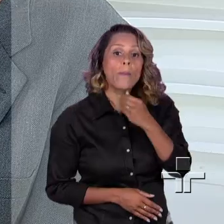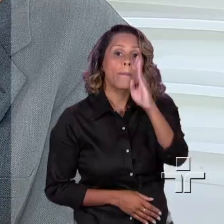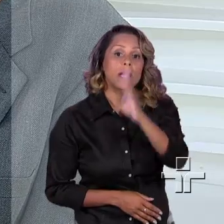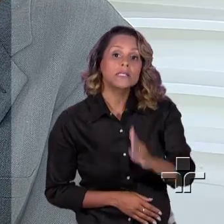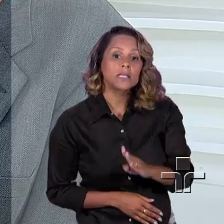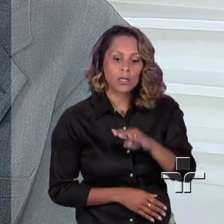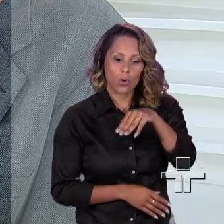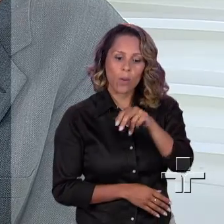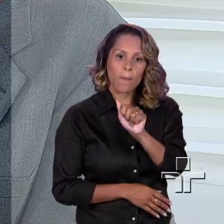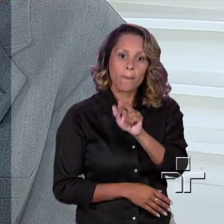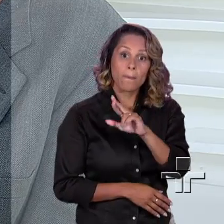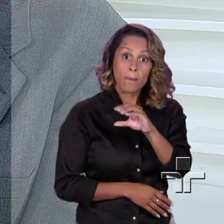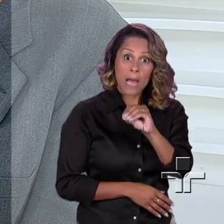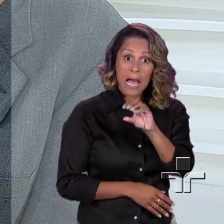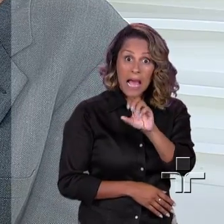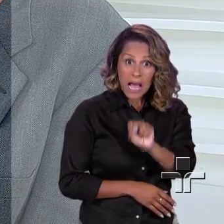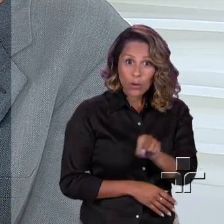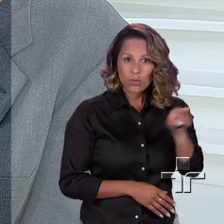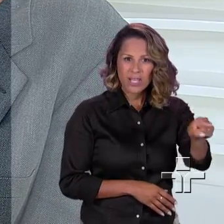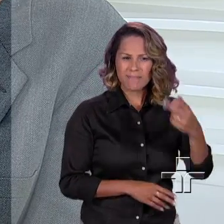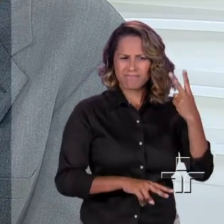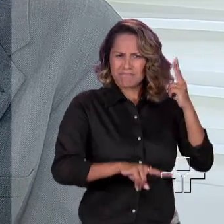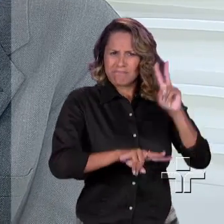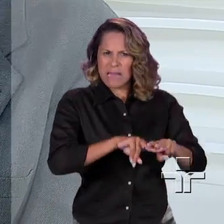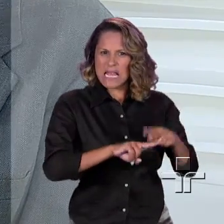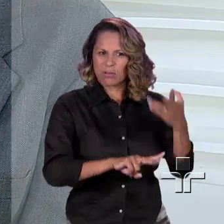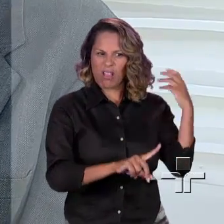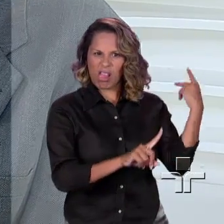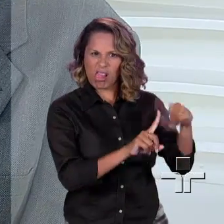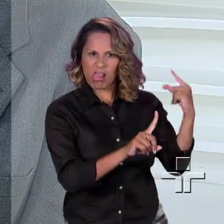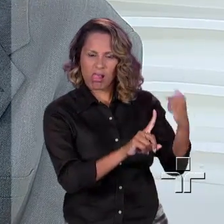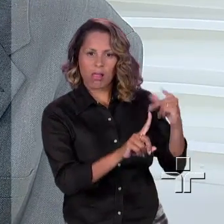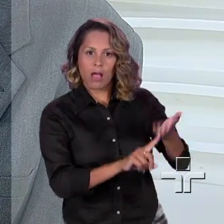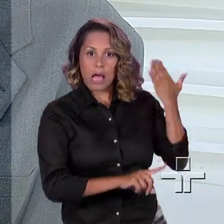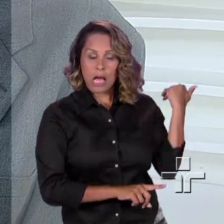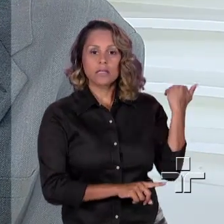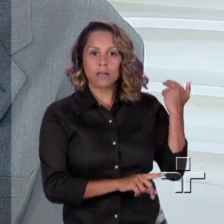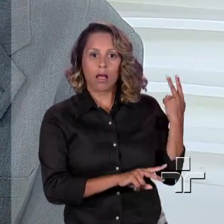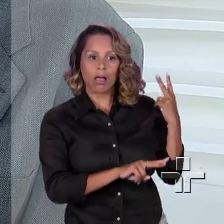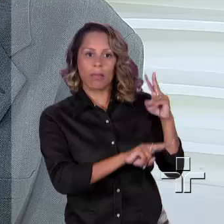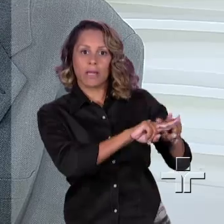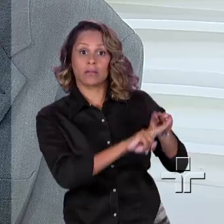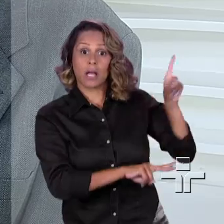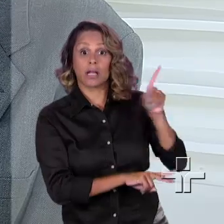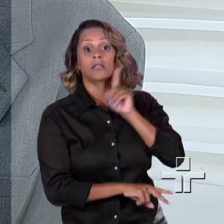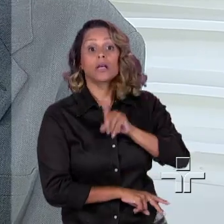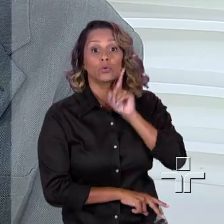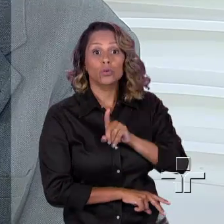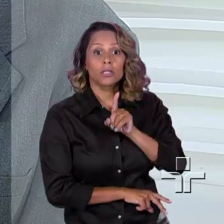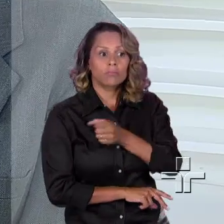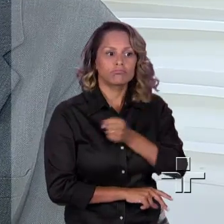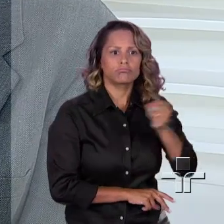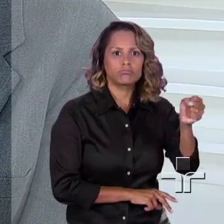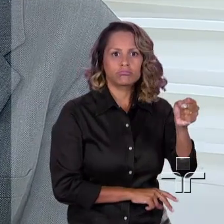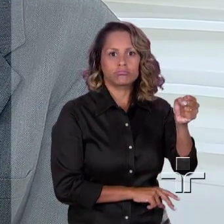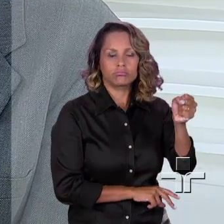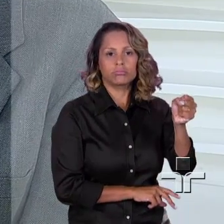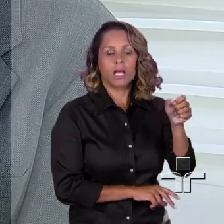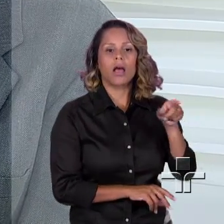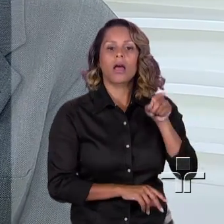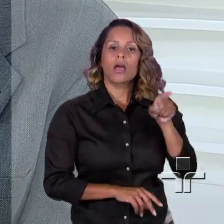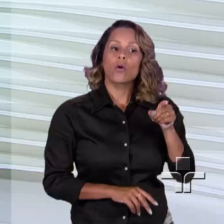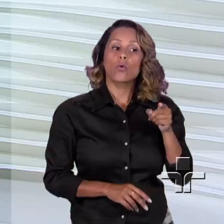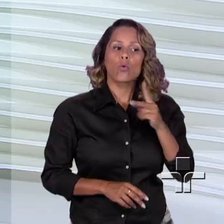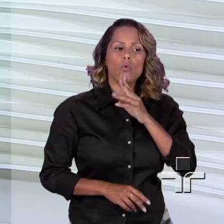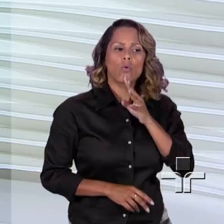sido preso e torturado em 70, e estava no exílio nos Estados Unidos. Em 73, quando eu o conheci, eu comecei a trabalhar com ele nas